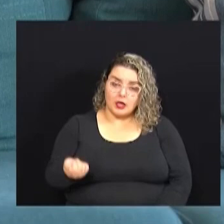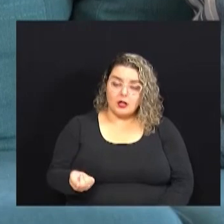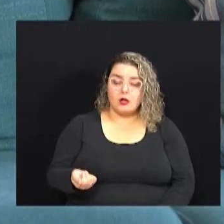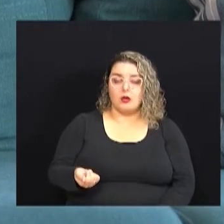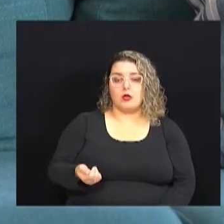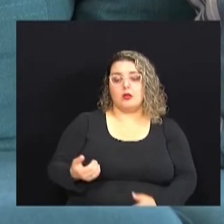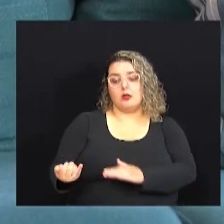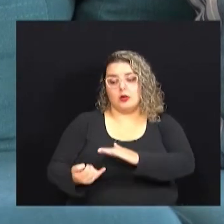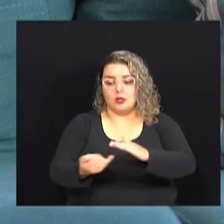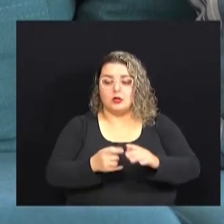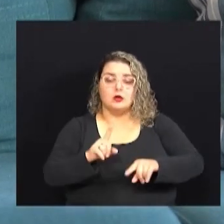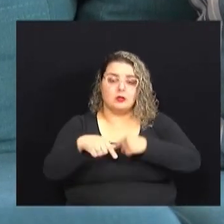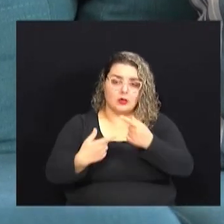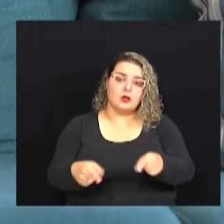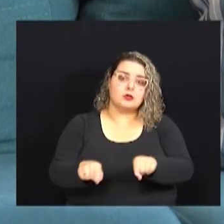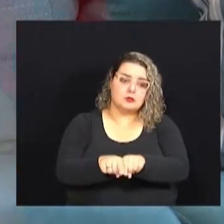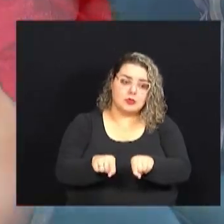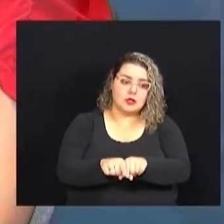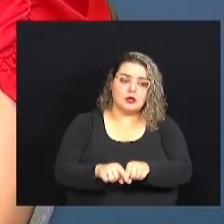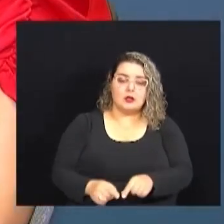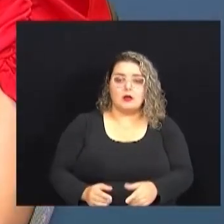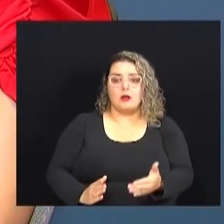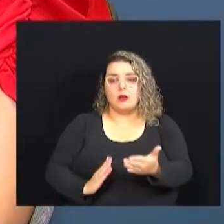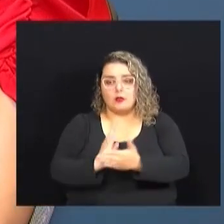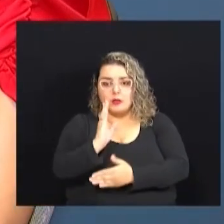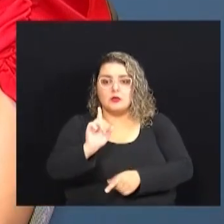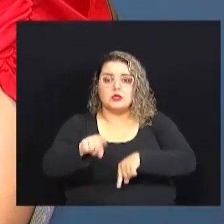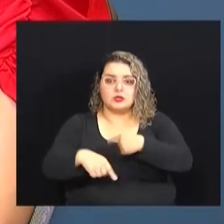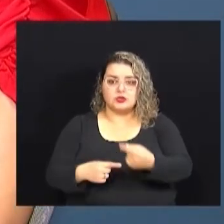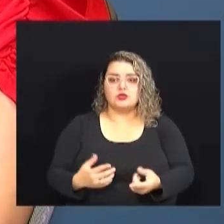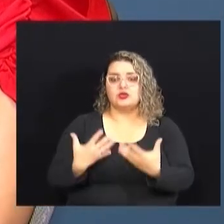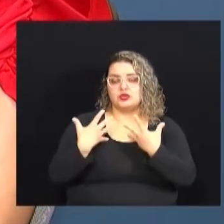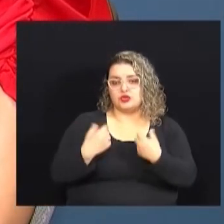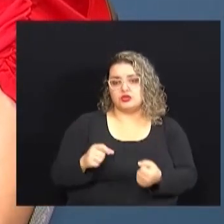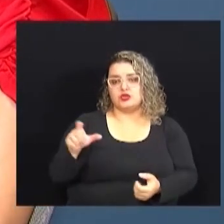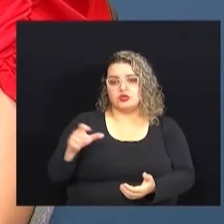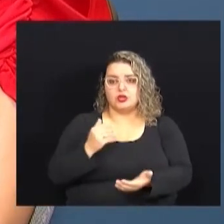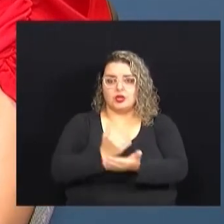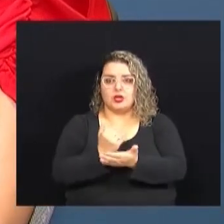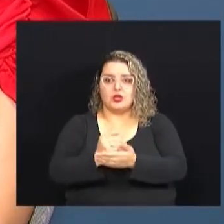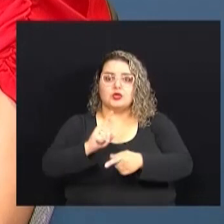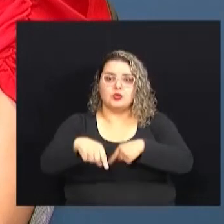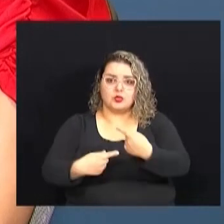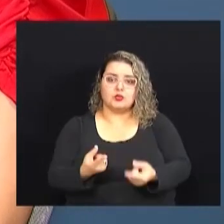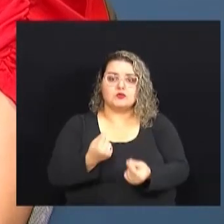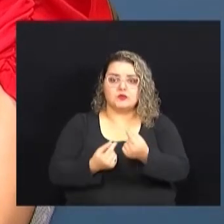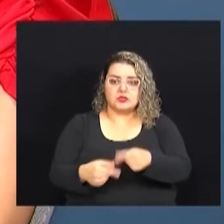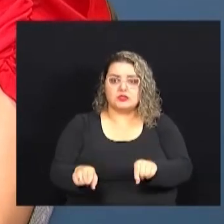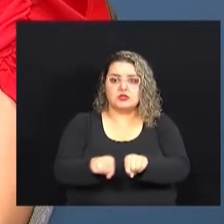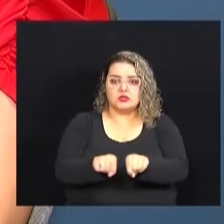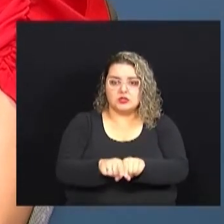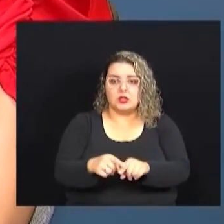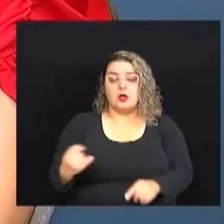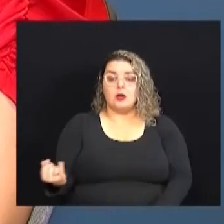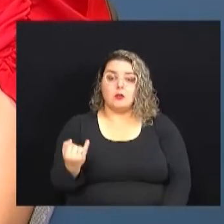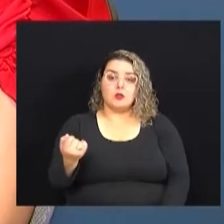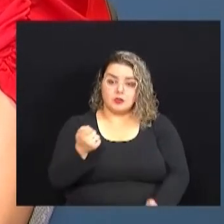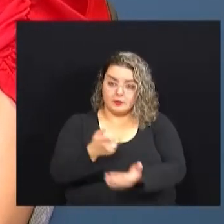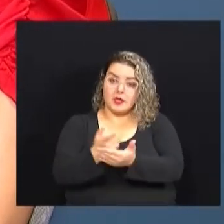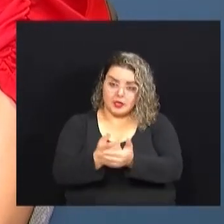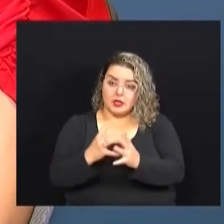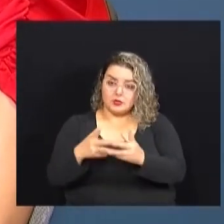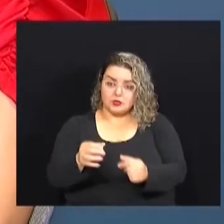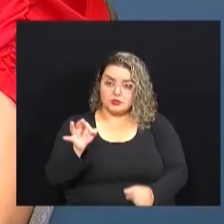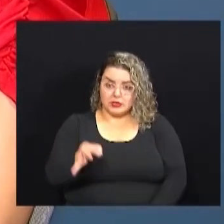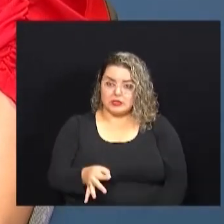com a instituição e com as demais também, para você ter algumas aprovações futuras aí de crédito e outras soluções financeiras também. É importante estar com as contas em dias,